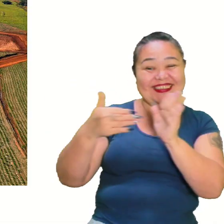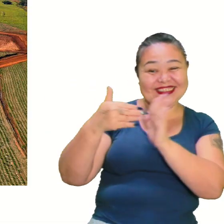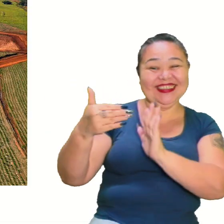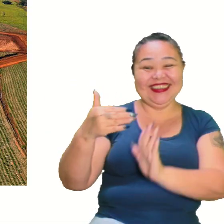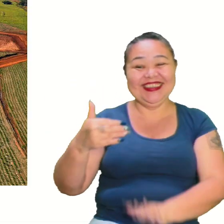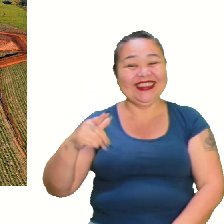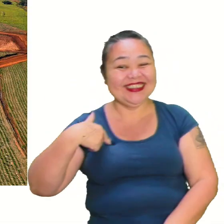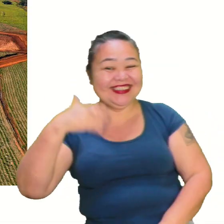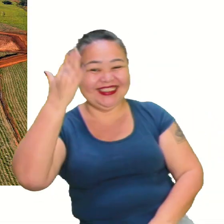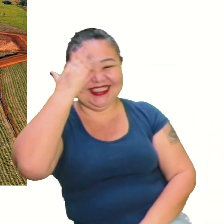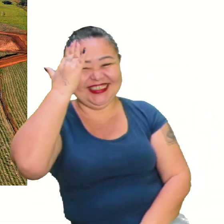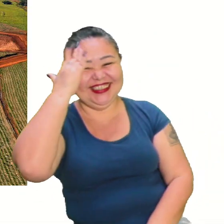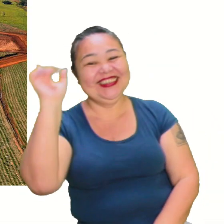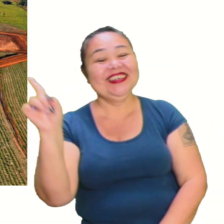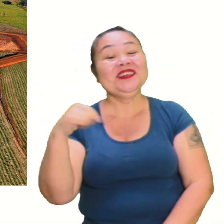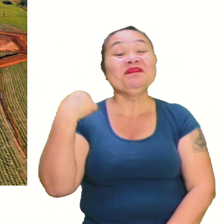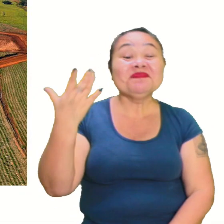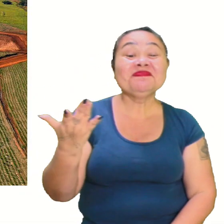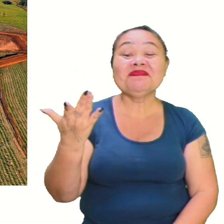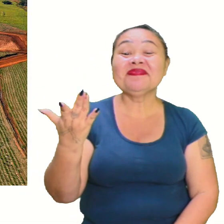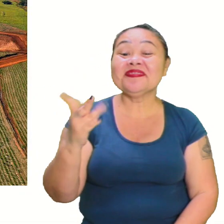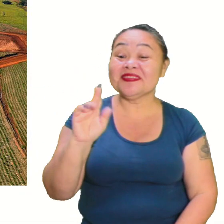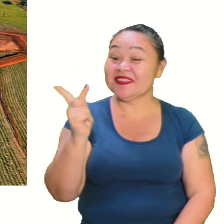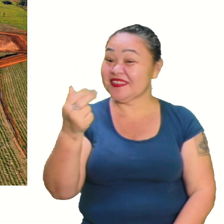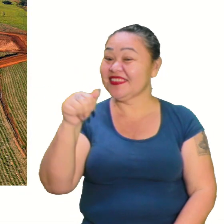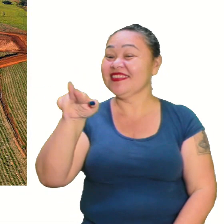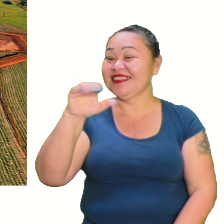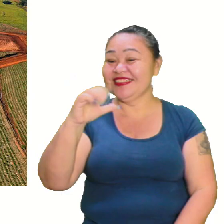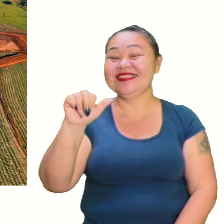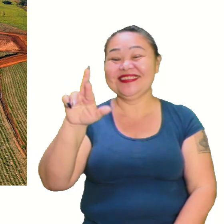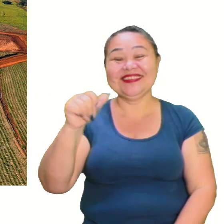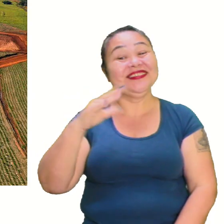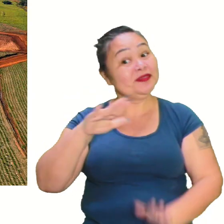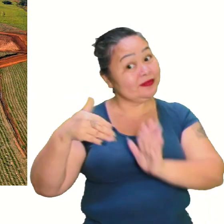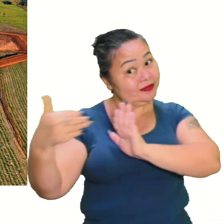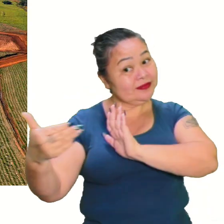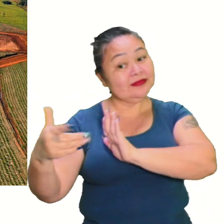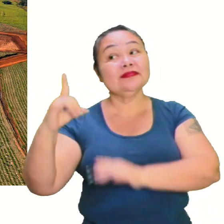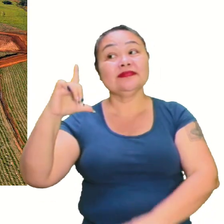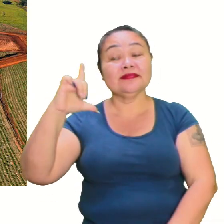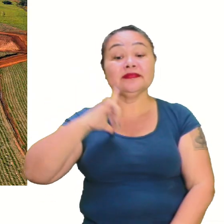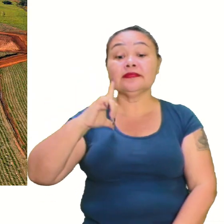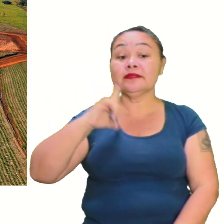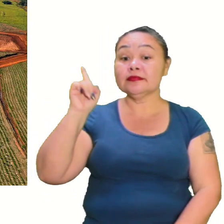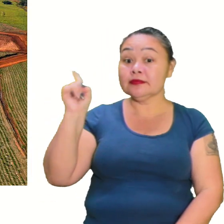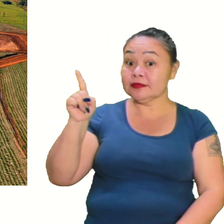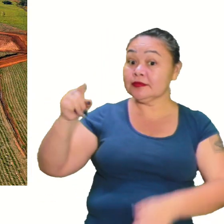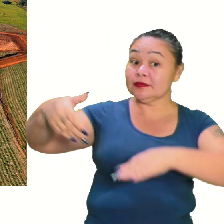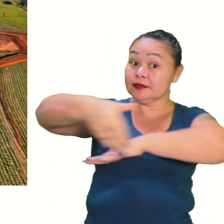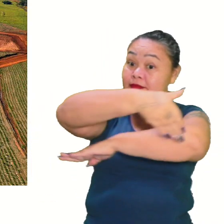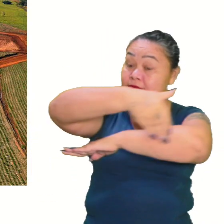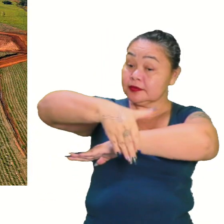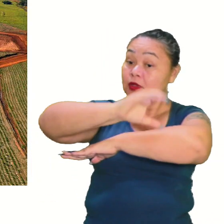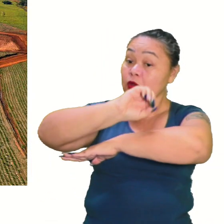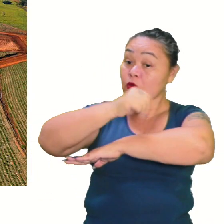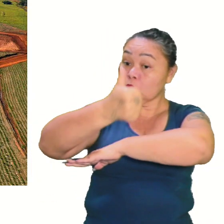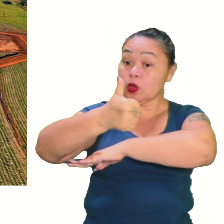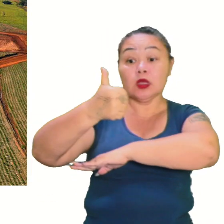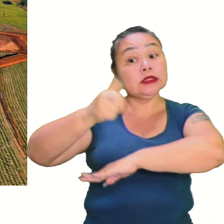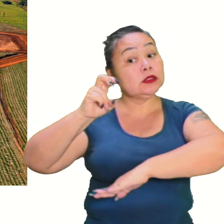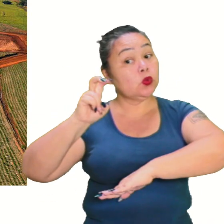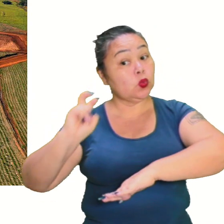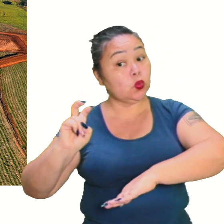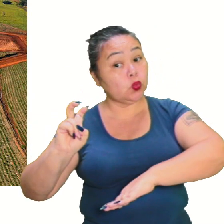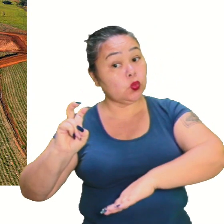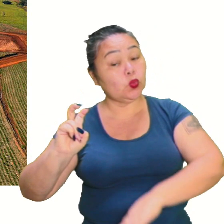chácara, descobri que você é minha vizinha de chácara. Então, olha só, temos aqui a rua 0 e a